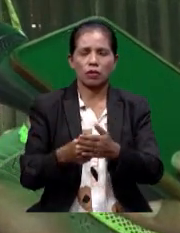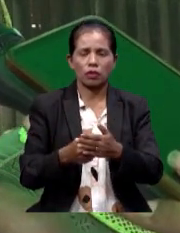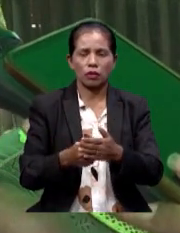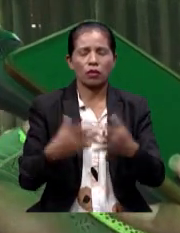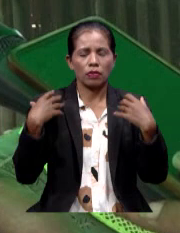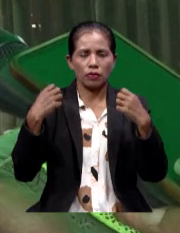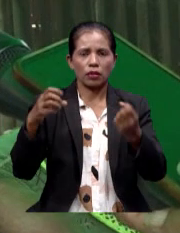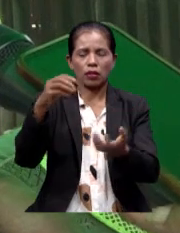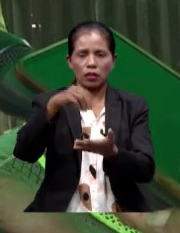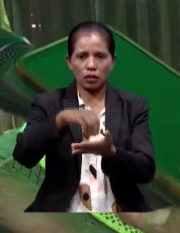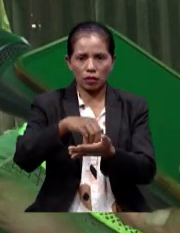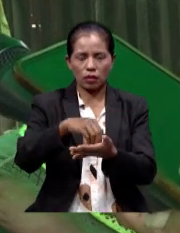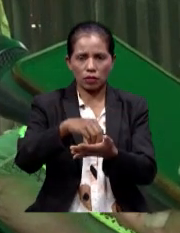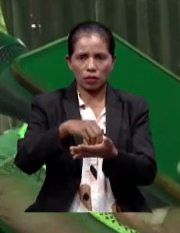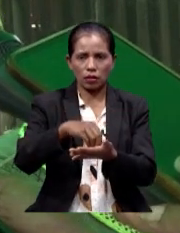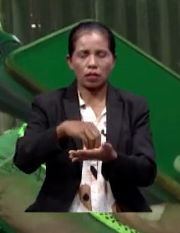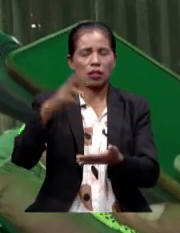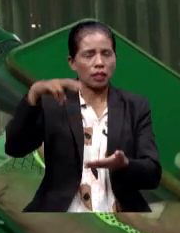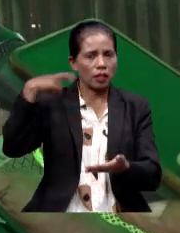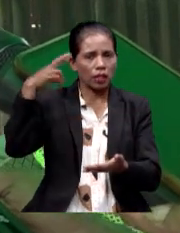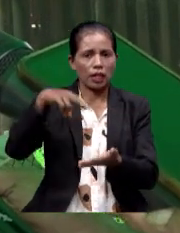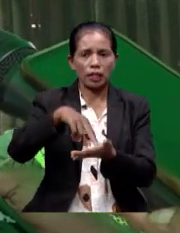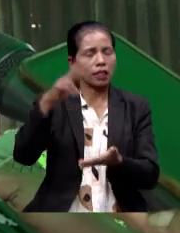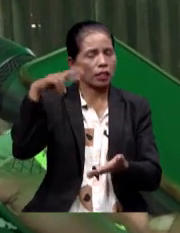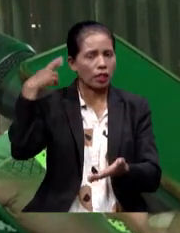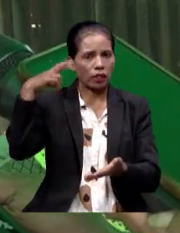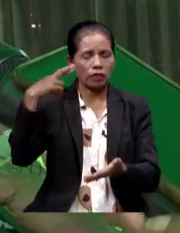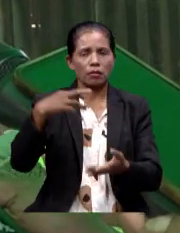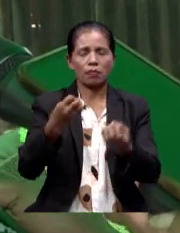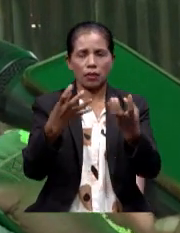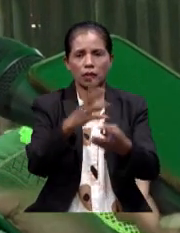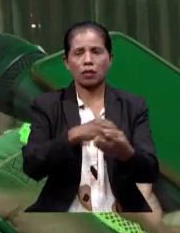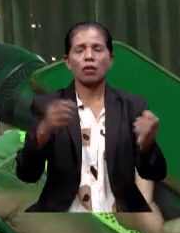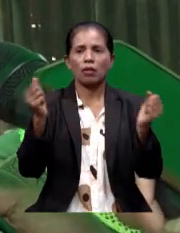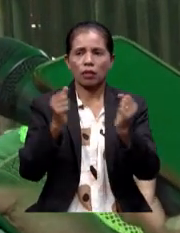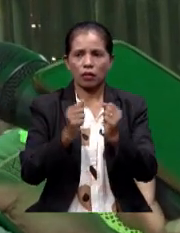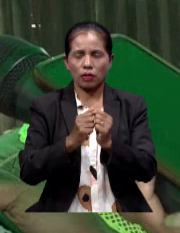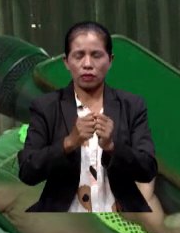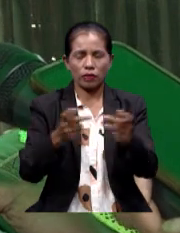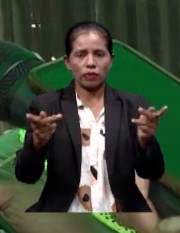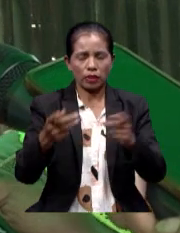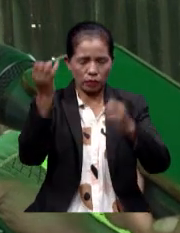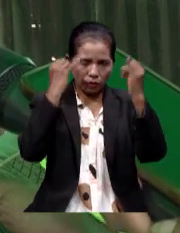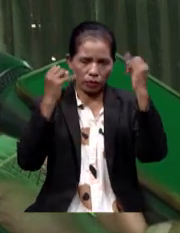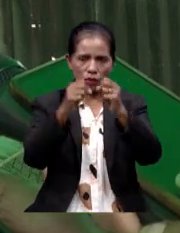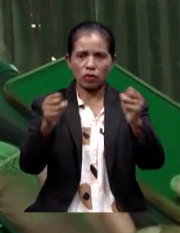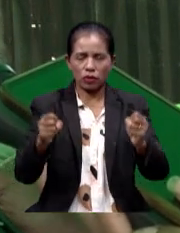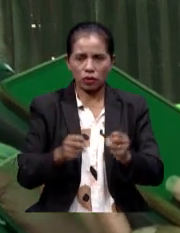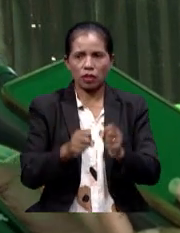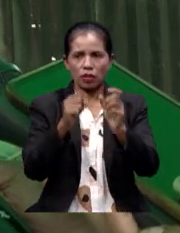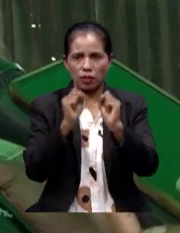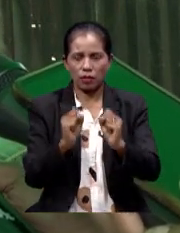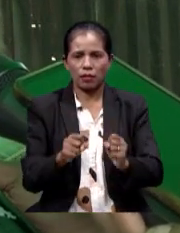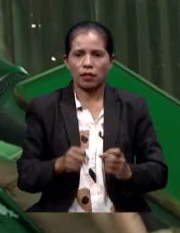fortificação ou criação estação rádio comunidade barak mas centro de informação suco atunone